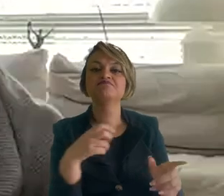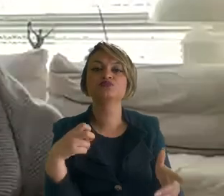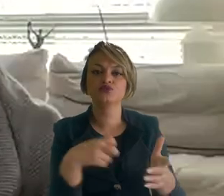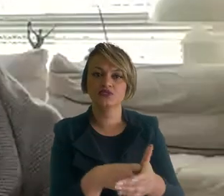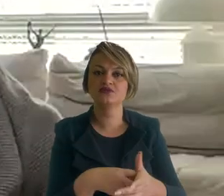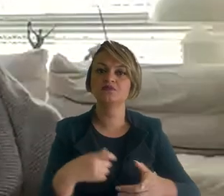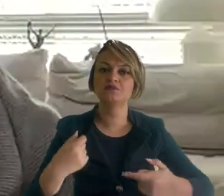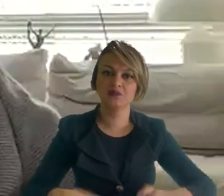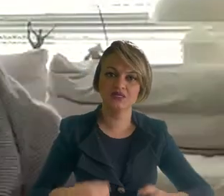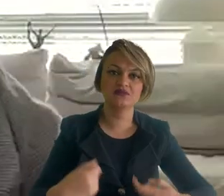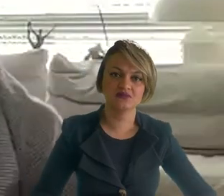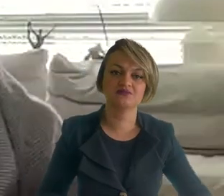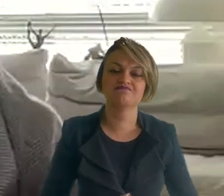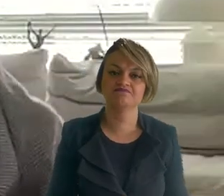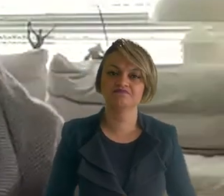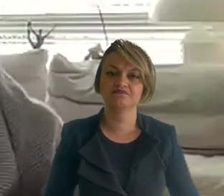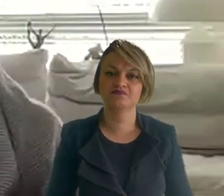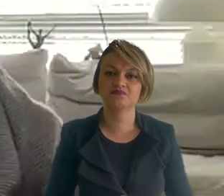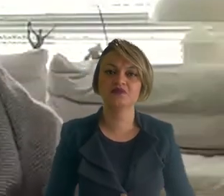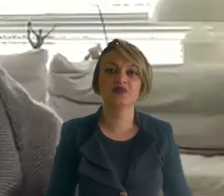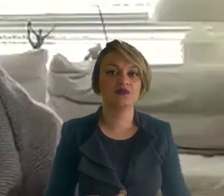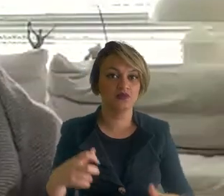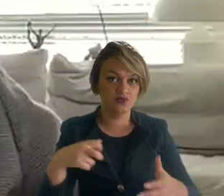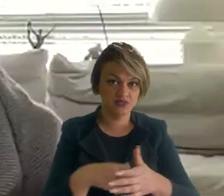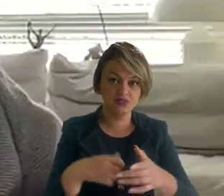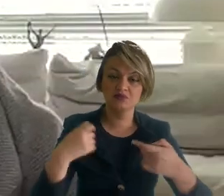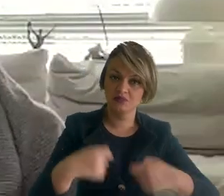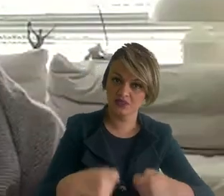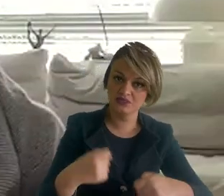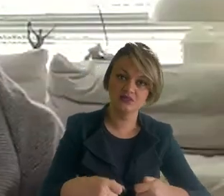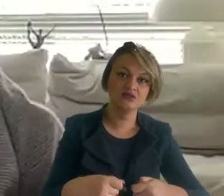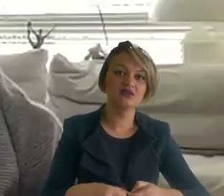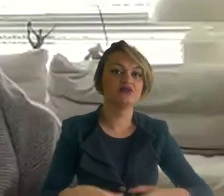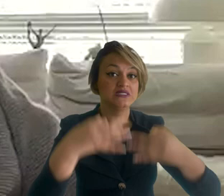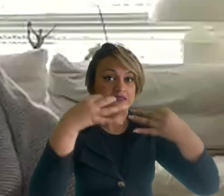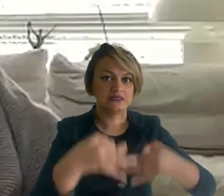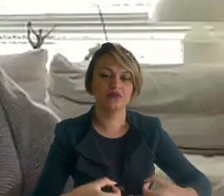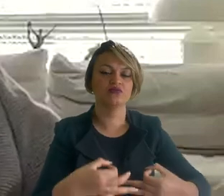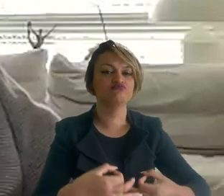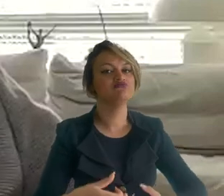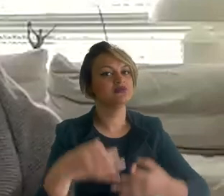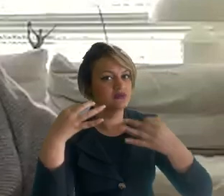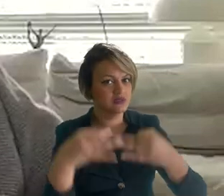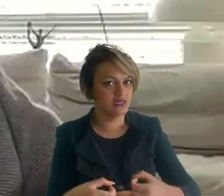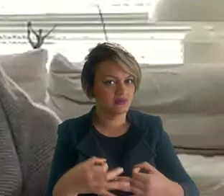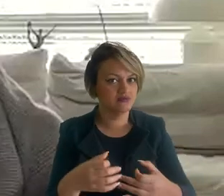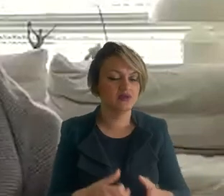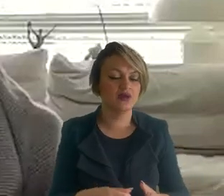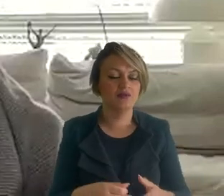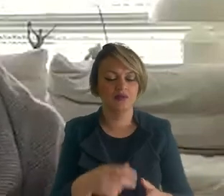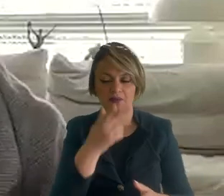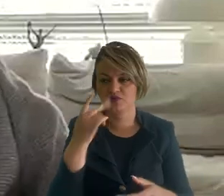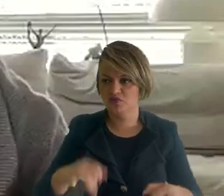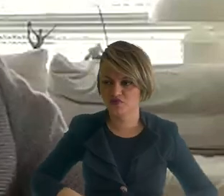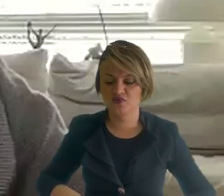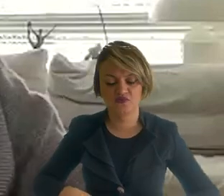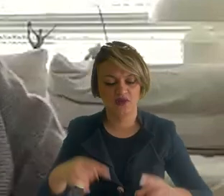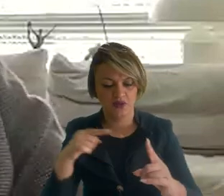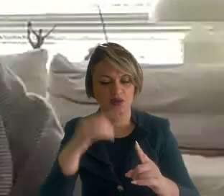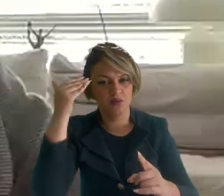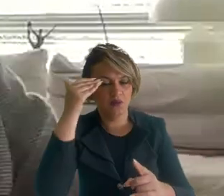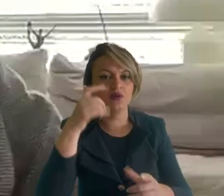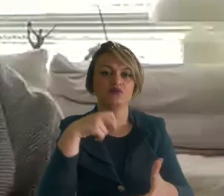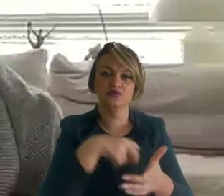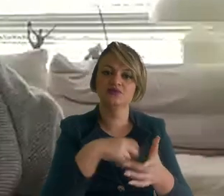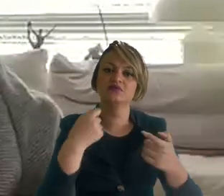virá ser alvo de uma justa reivindicação de quem sofreu andando e